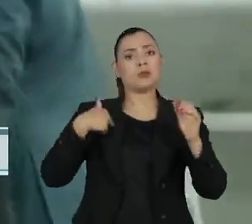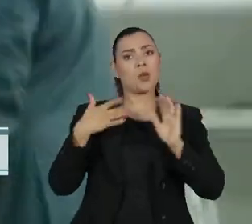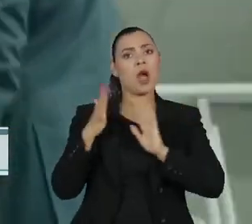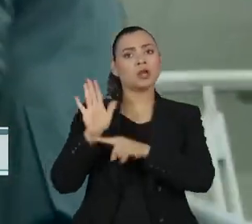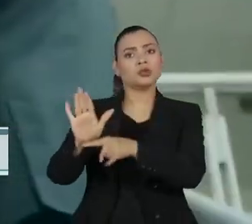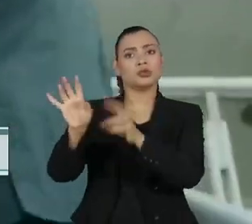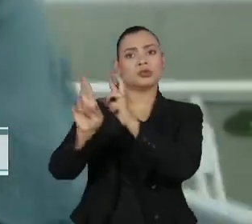a investigação